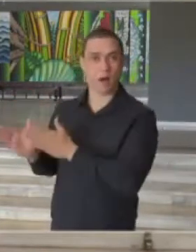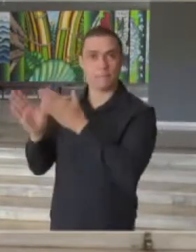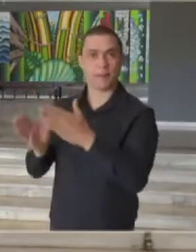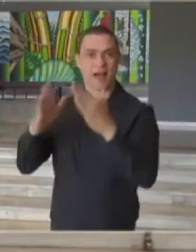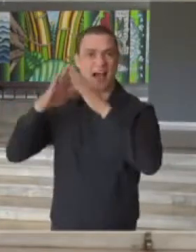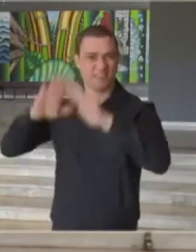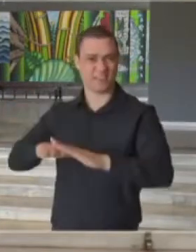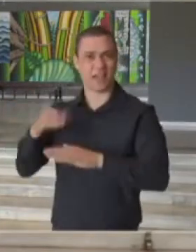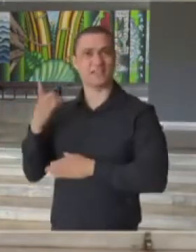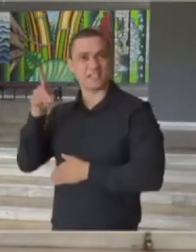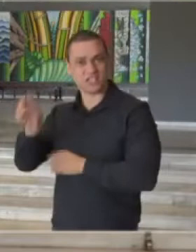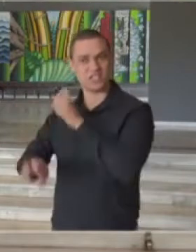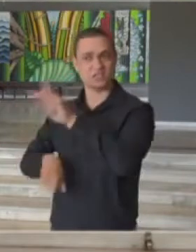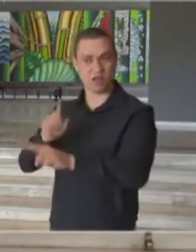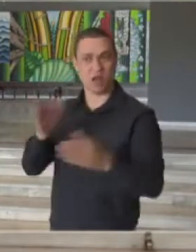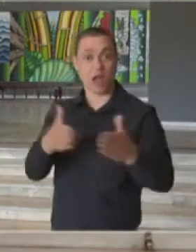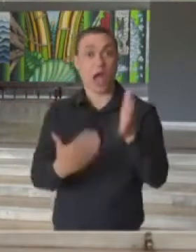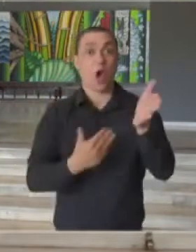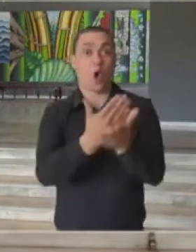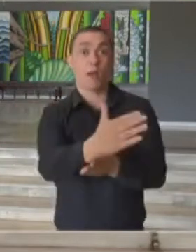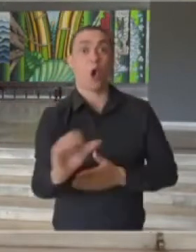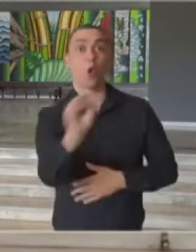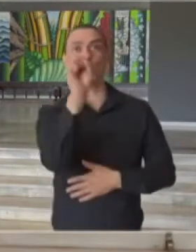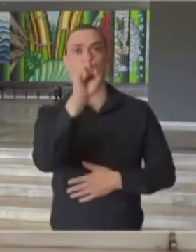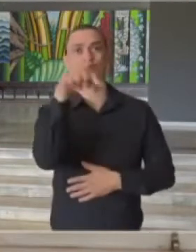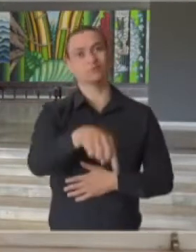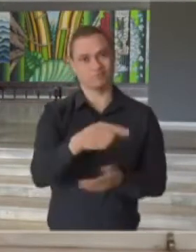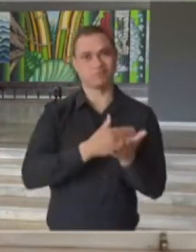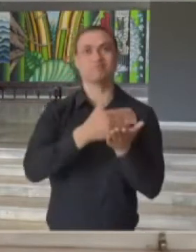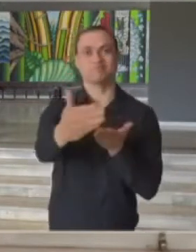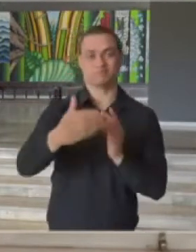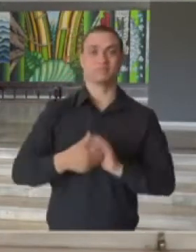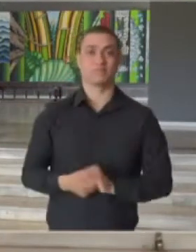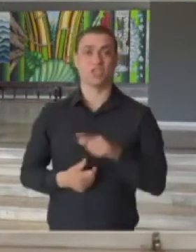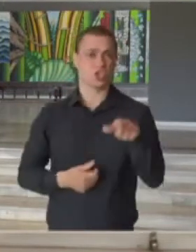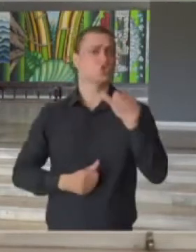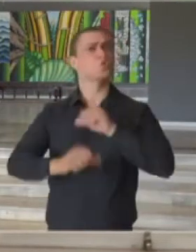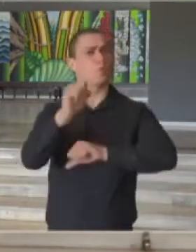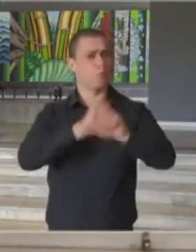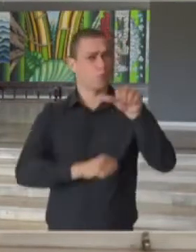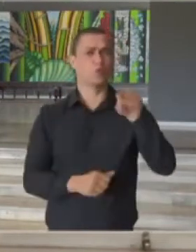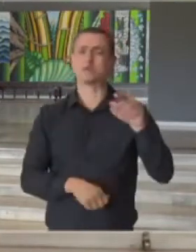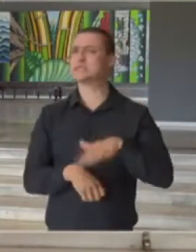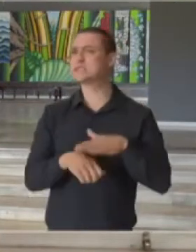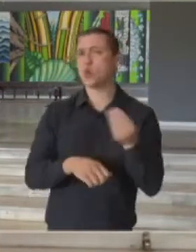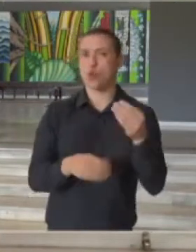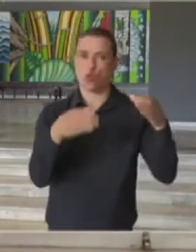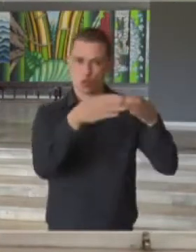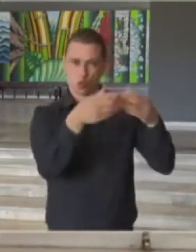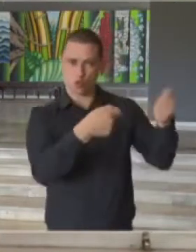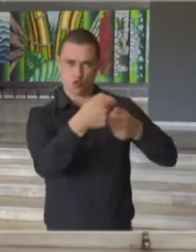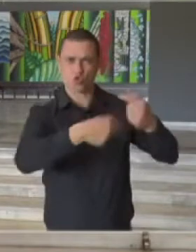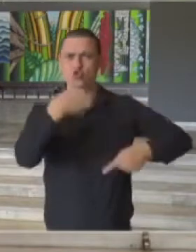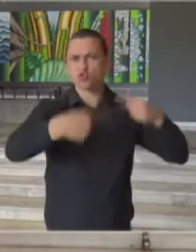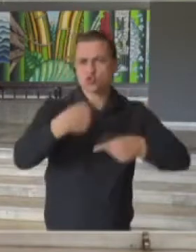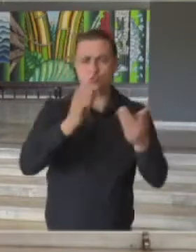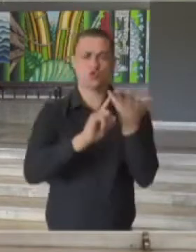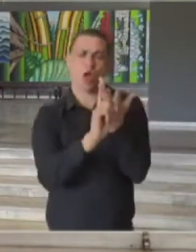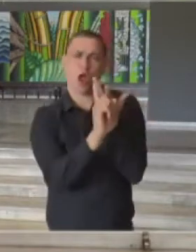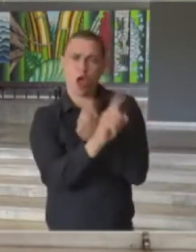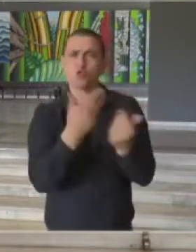quarentena em São Paulo. Essas mudanças foram profundamente estudadas e discutidas